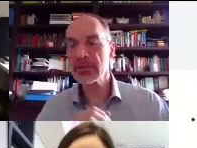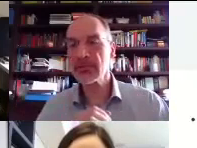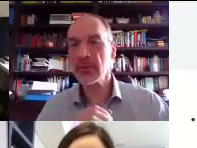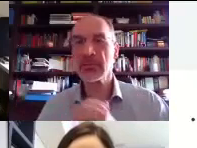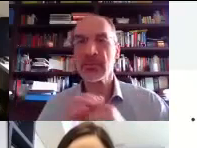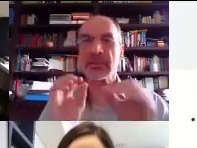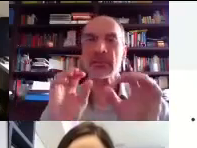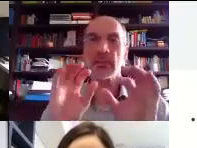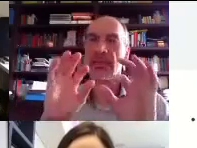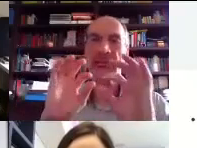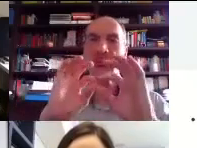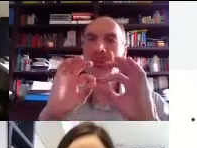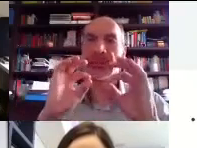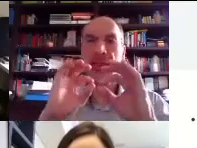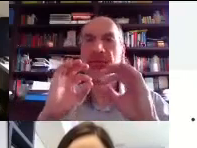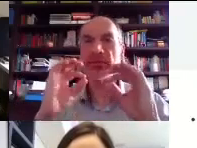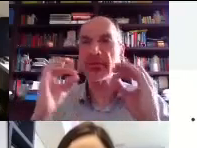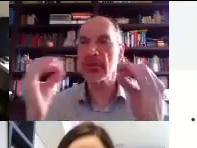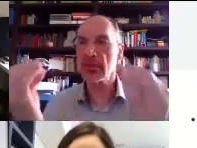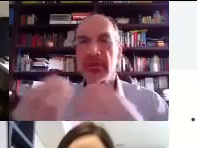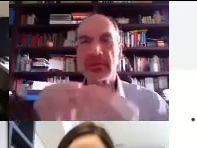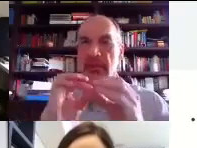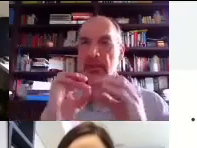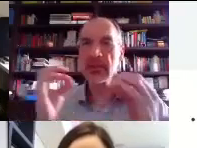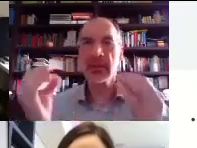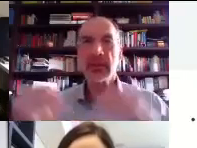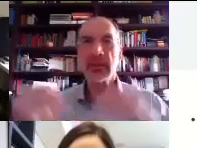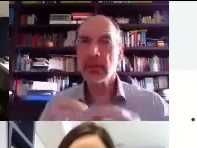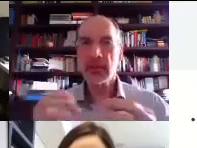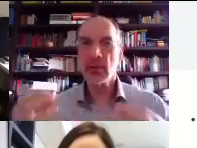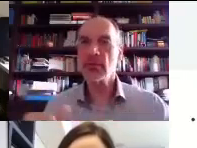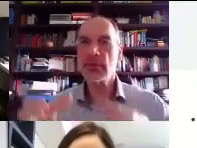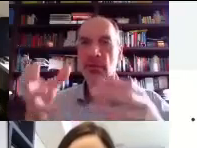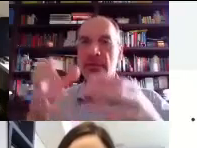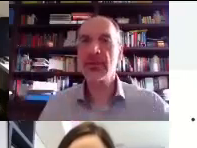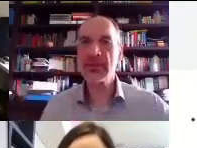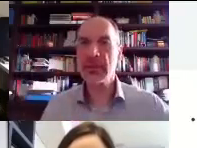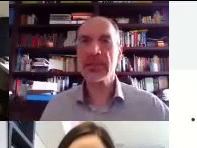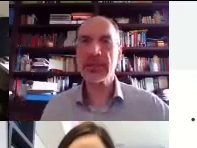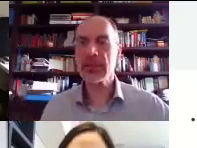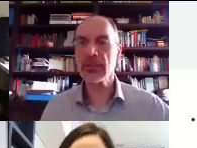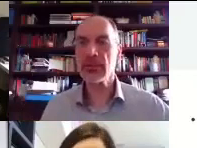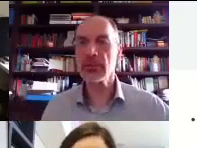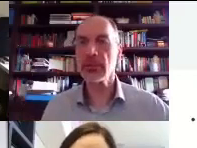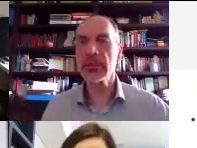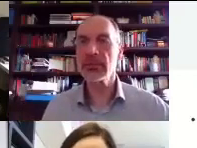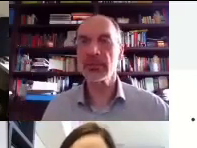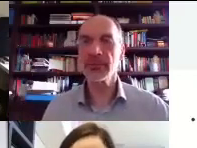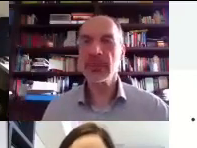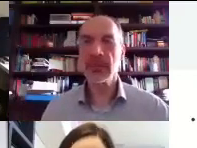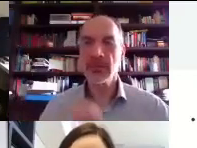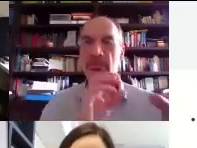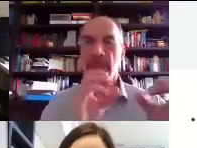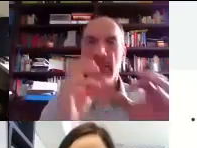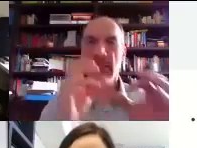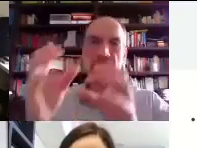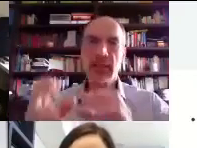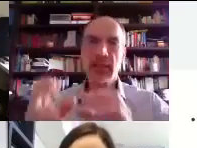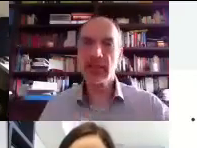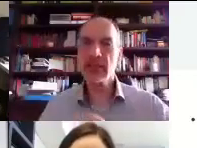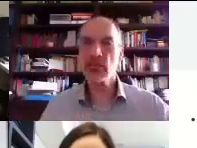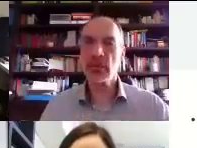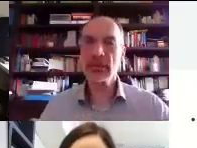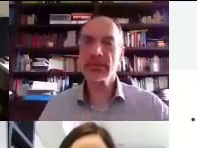diversas formas. Mas a instrumentação definitivamente não vai ser contínua e da mesma maneira que o liso. Vão ser